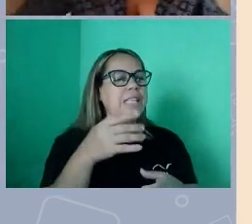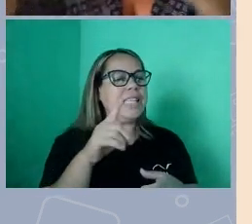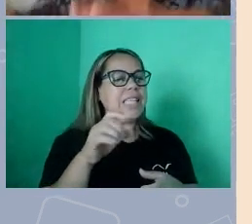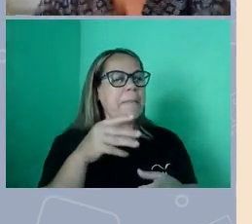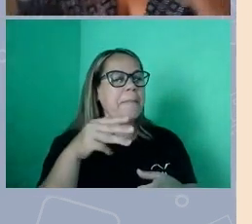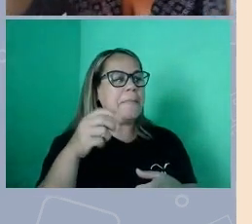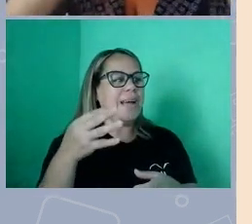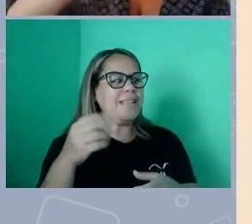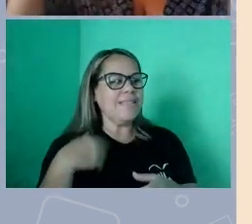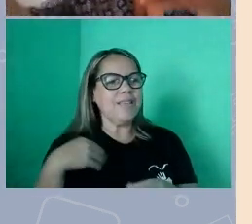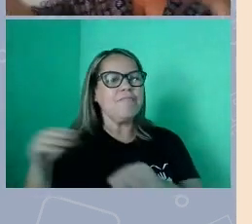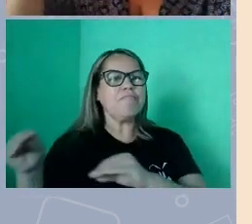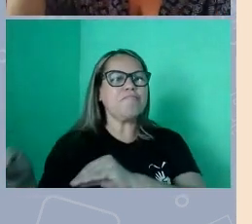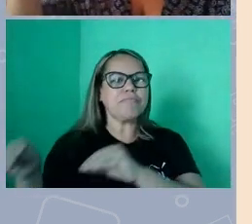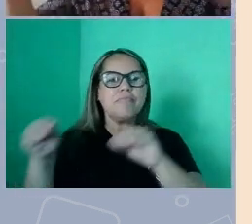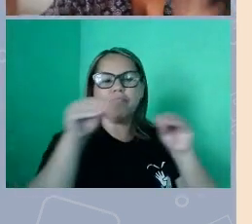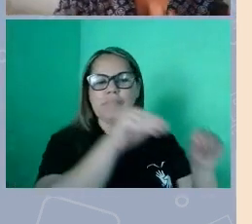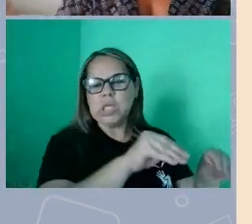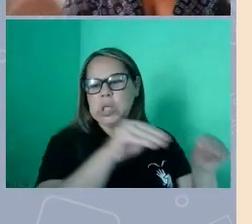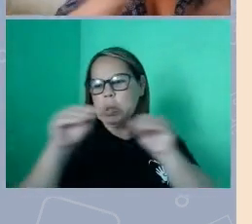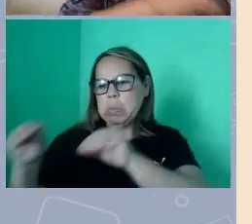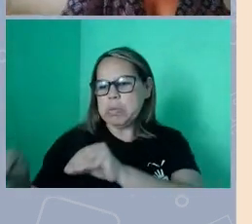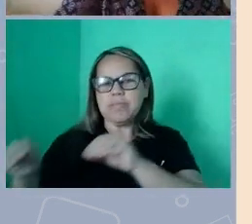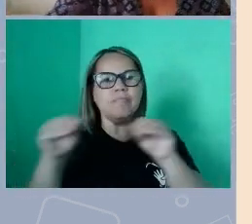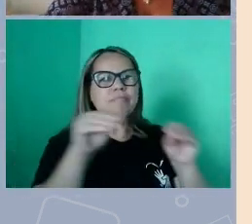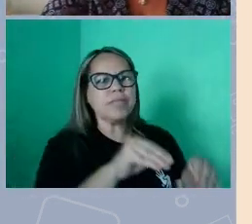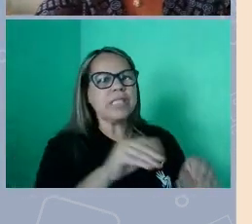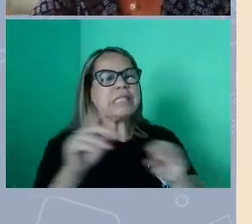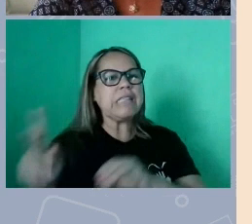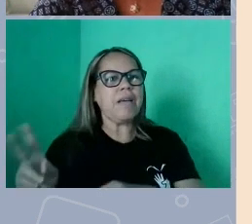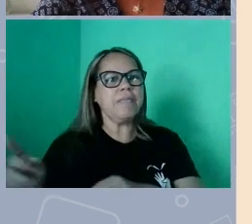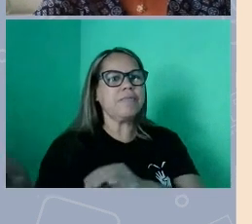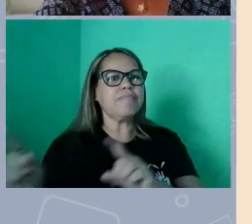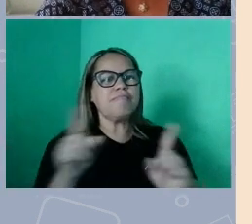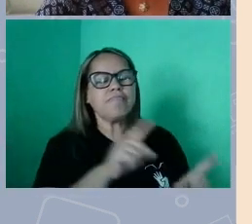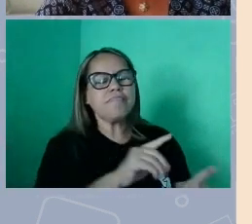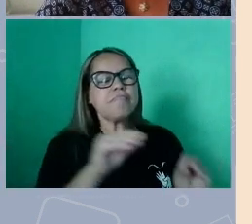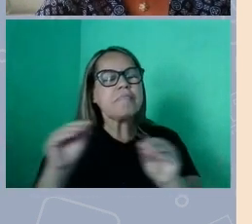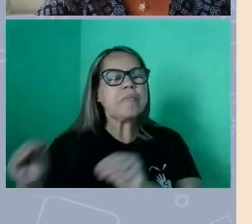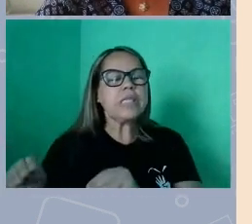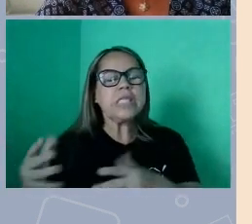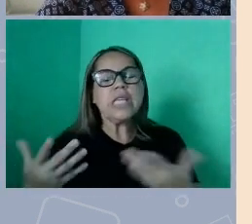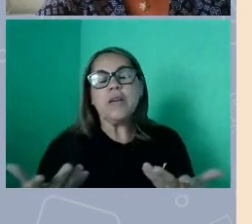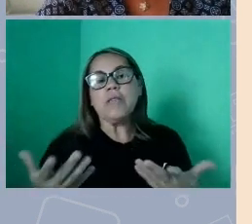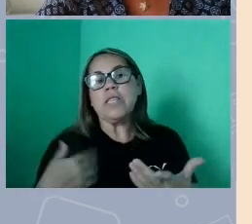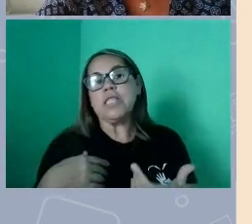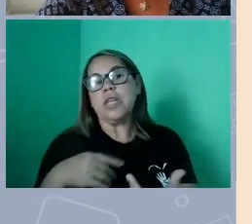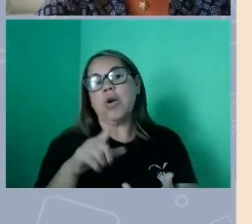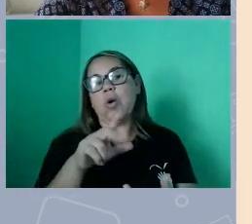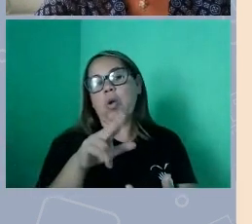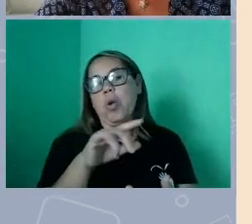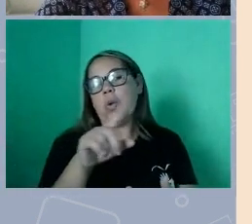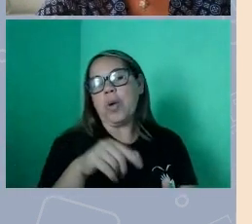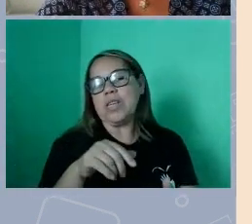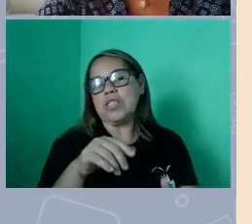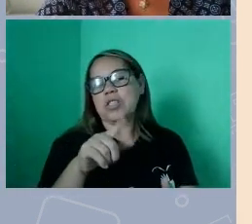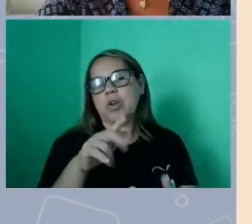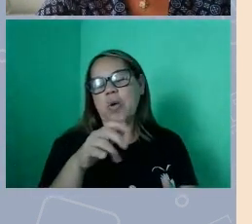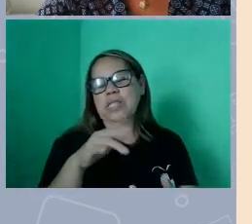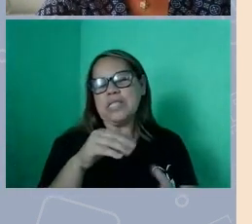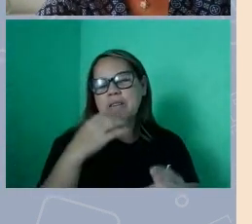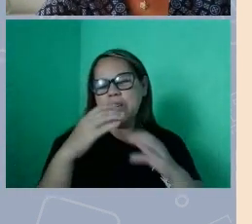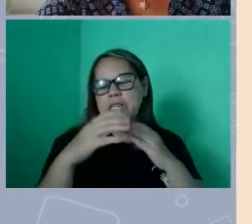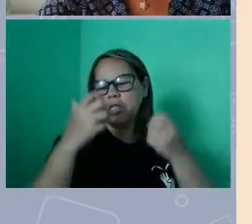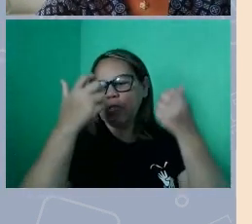esse circuito zona da mata agreste né agreste zona da mata então Luiz Gonzaga nos presenteia com esse